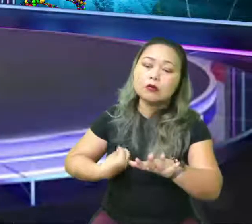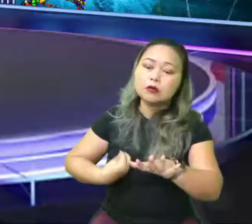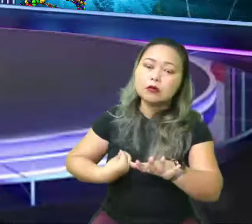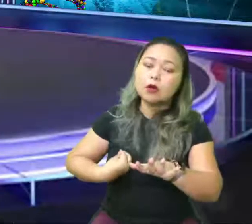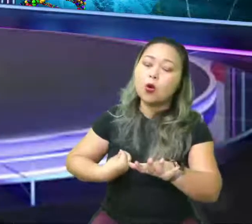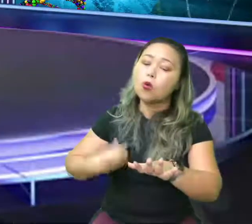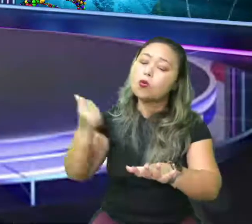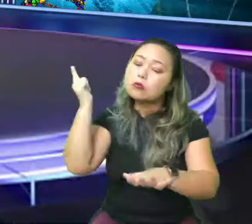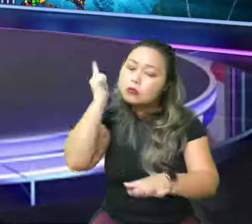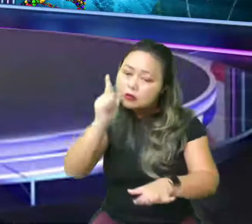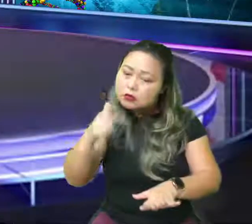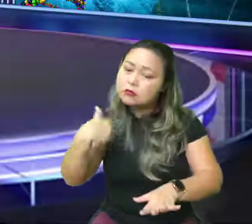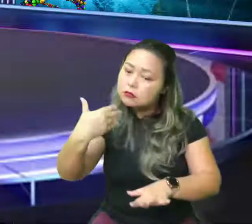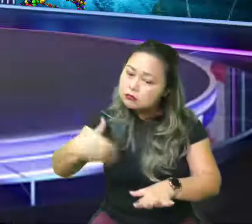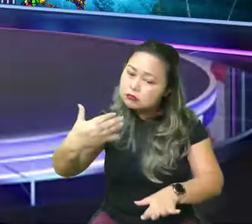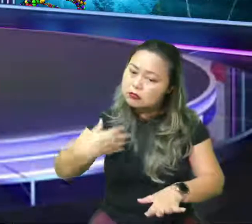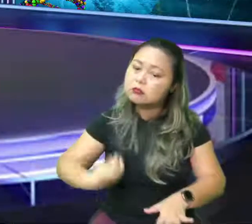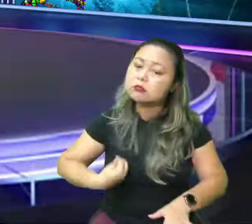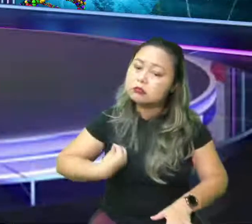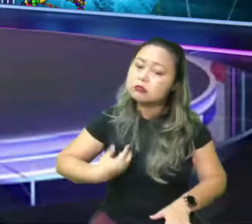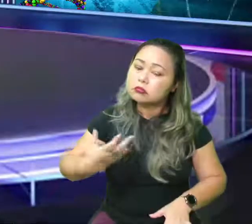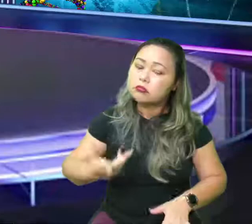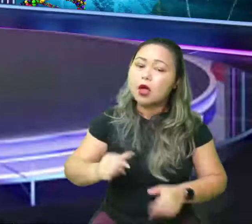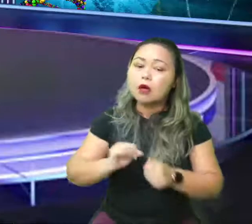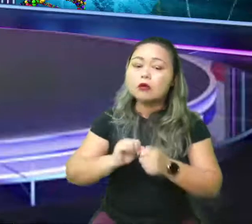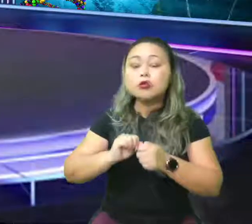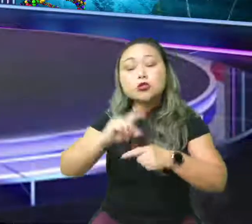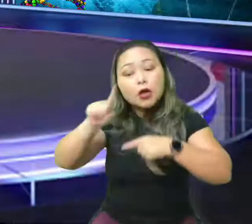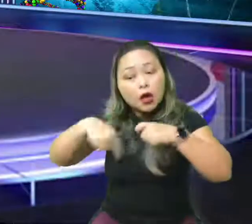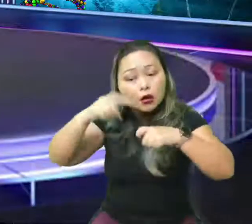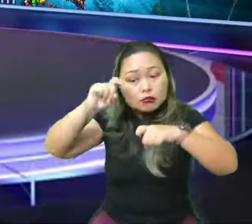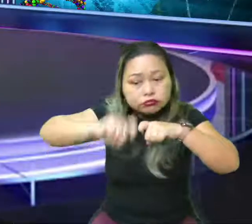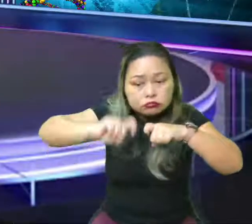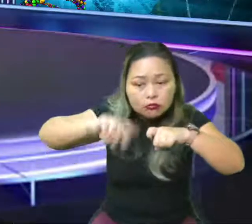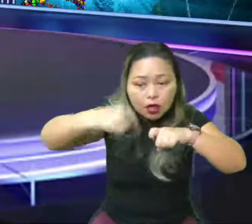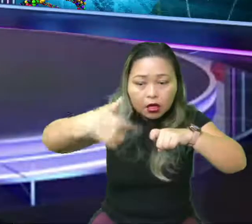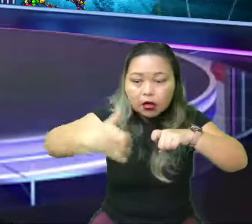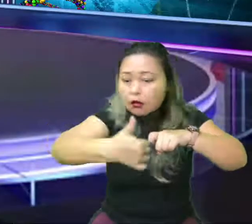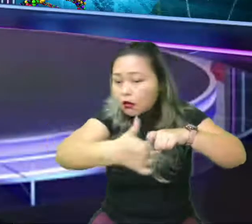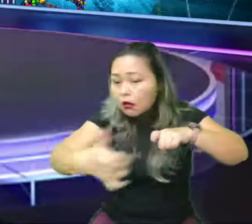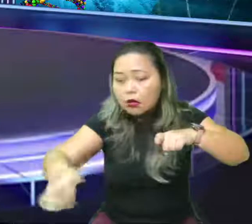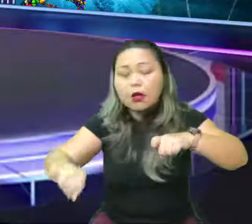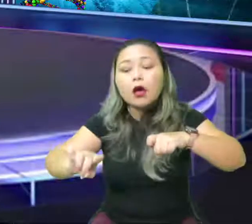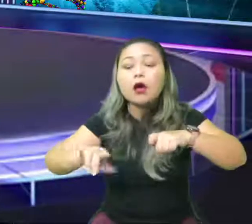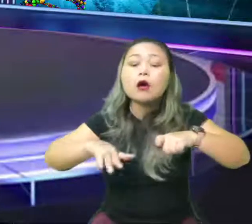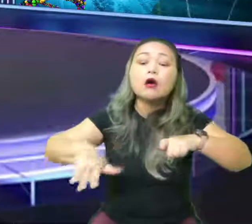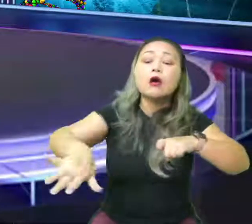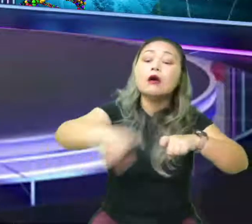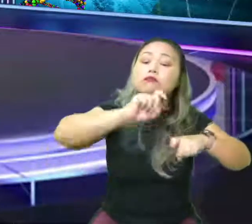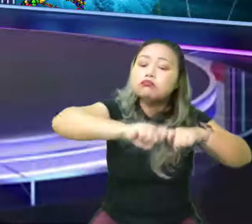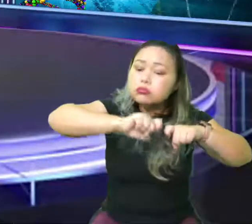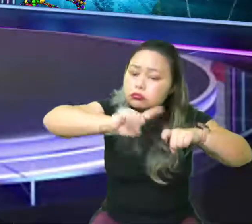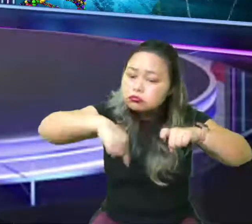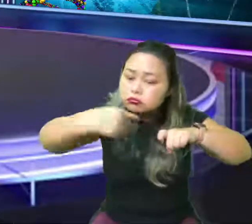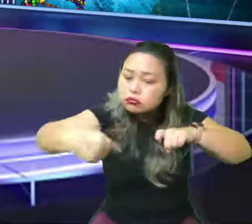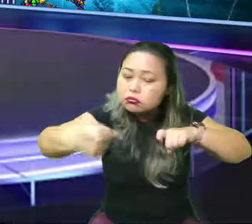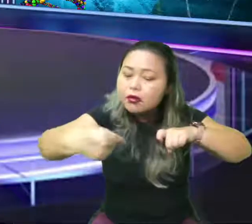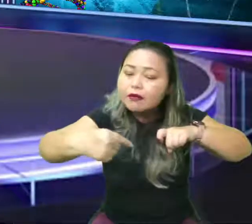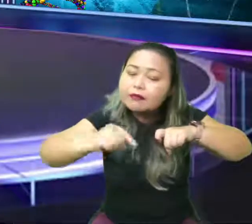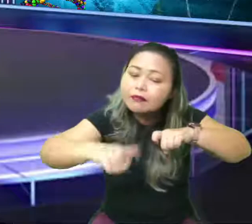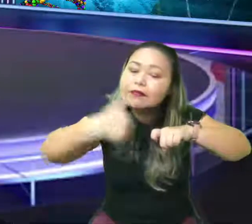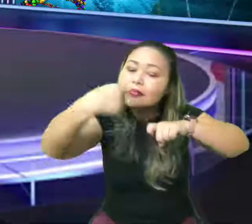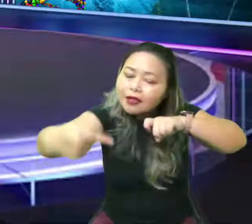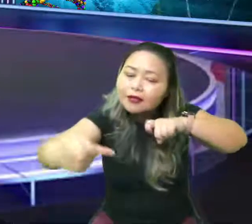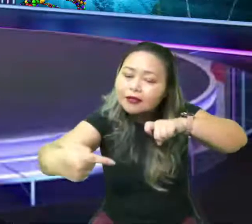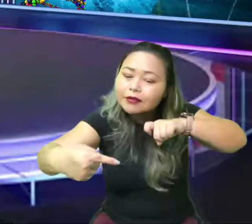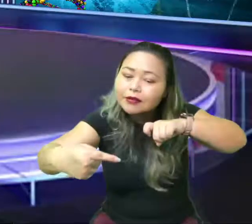consiga sobreviver, chegar ao período de reprodução e aí, nessa reprodução, deixar os